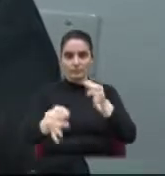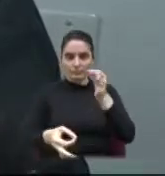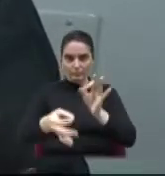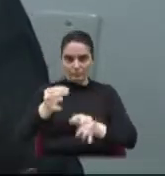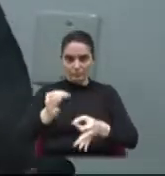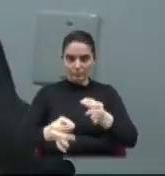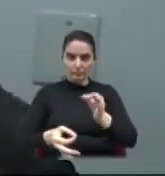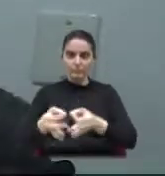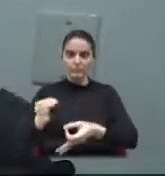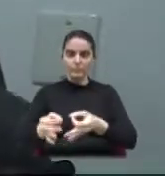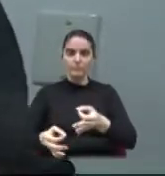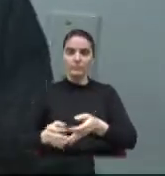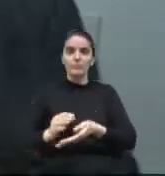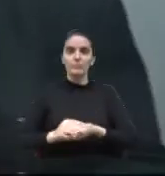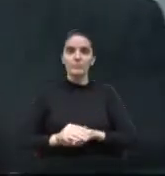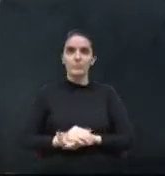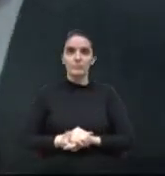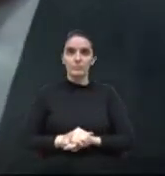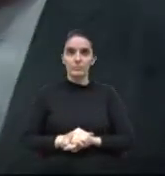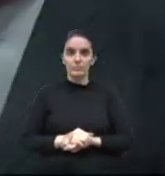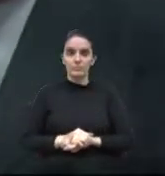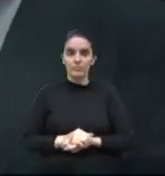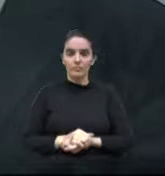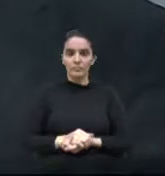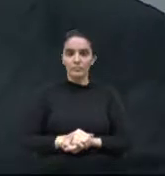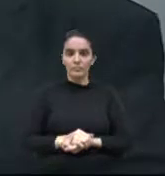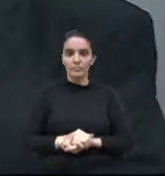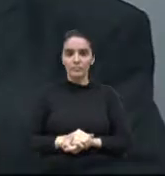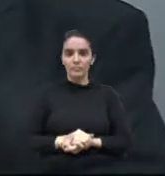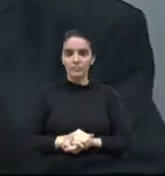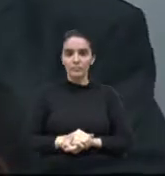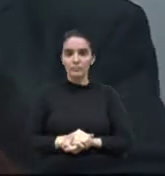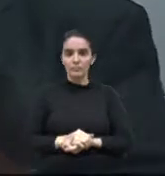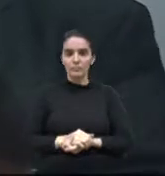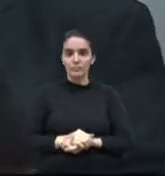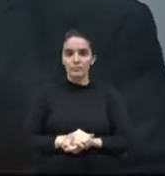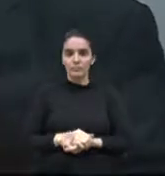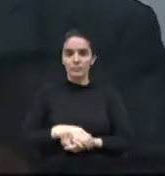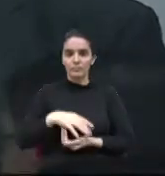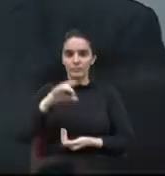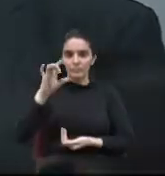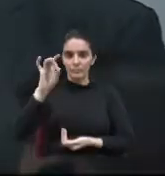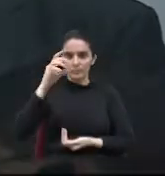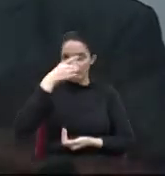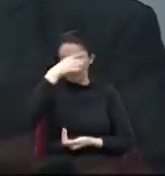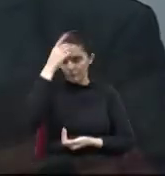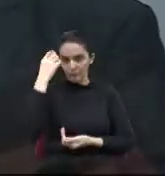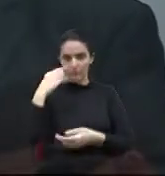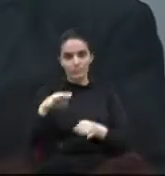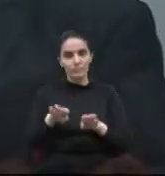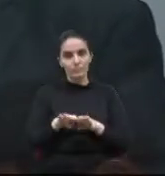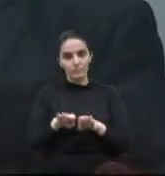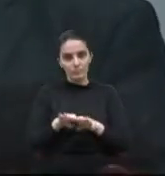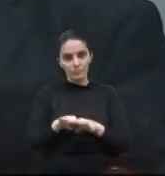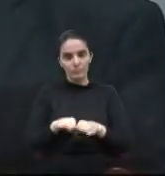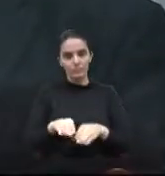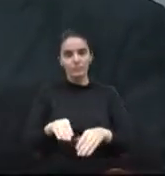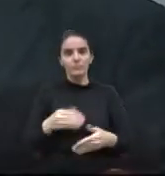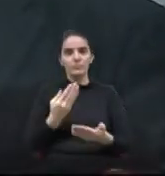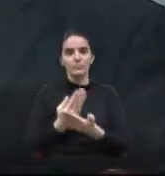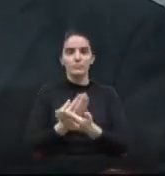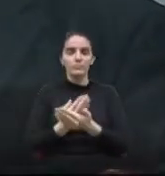precisam. Eu também sou bacharel em direito e tive a oportunidade de fazer direito